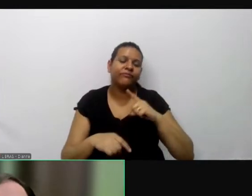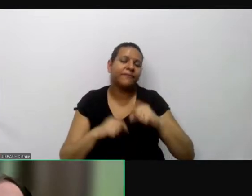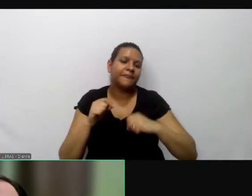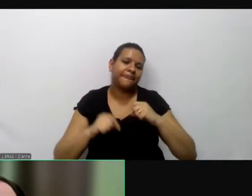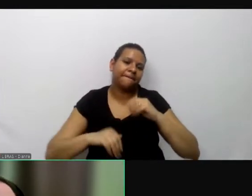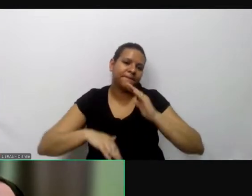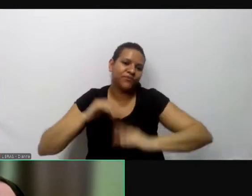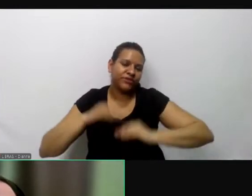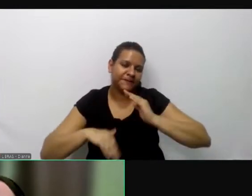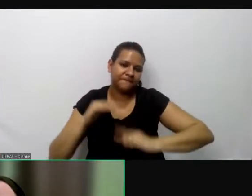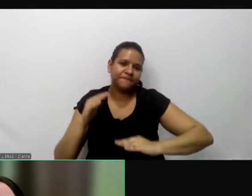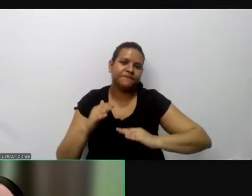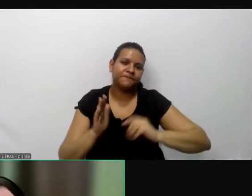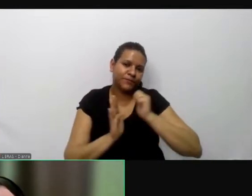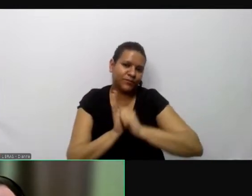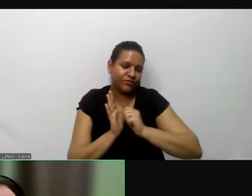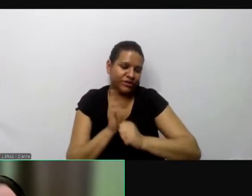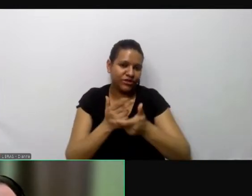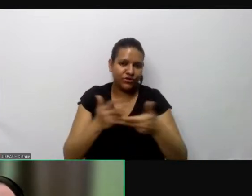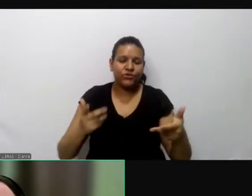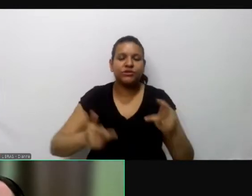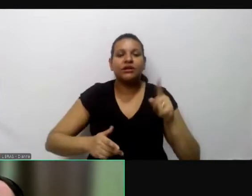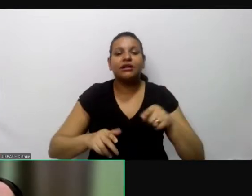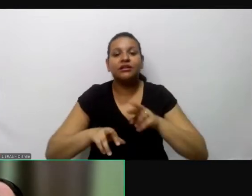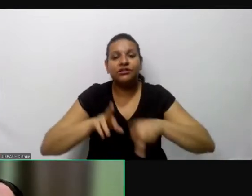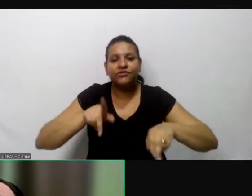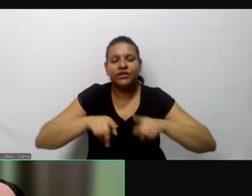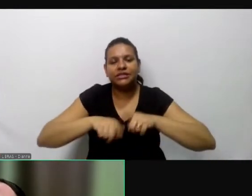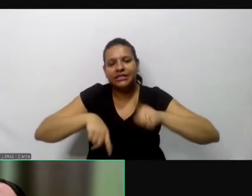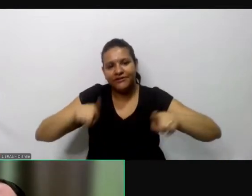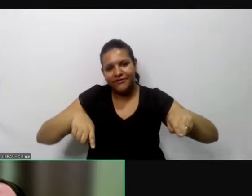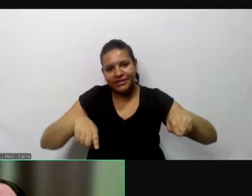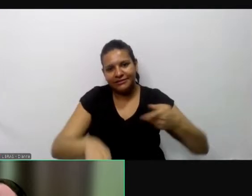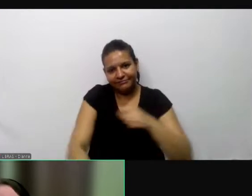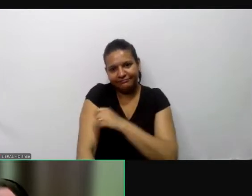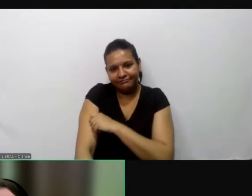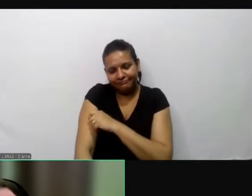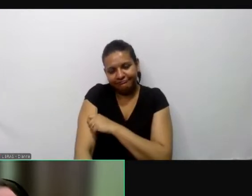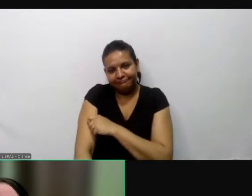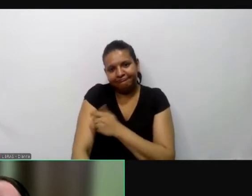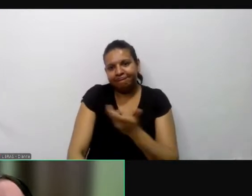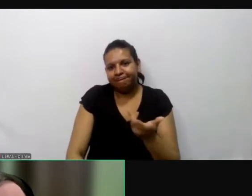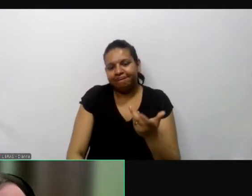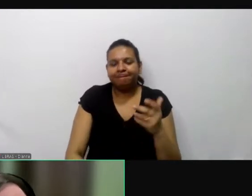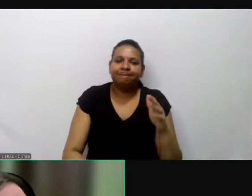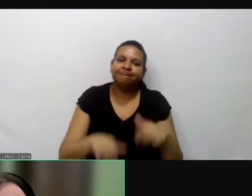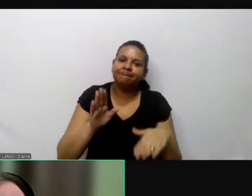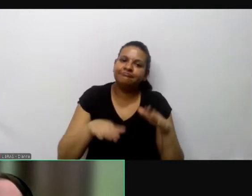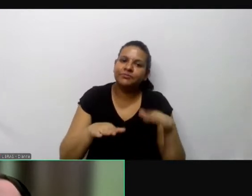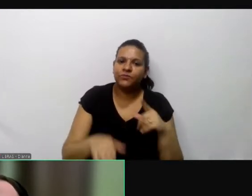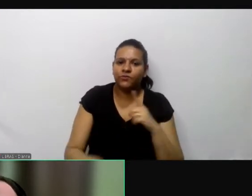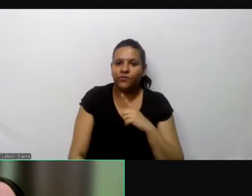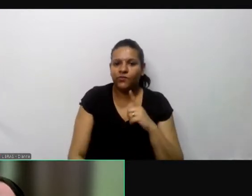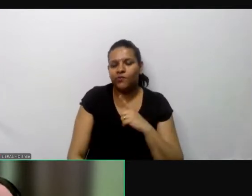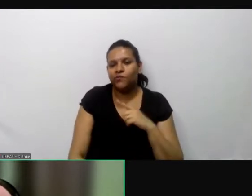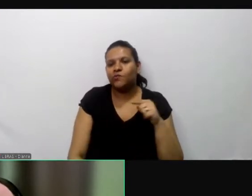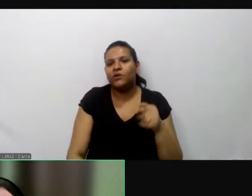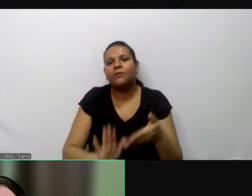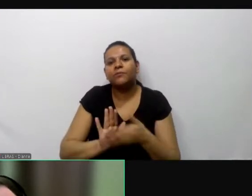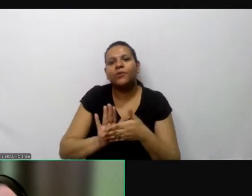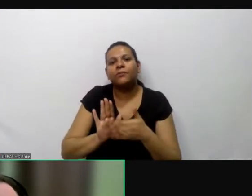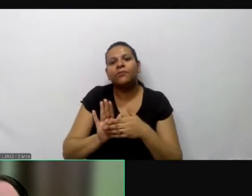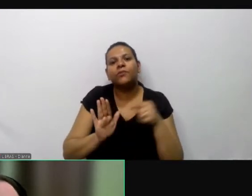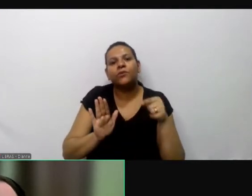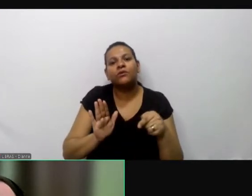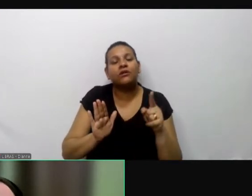estudantes em diferentes níveis de proficiência, às vezes a tarefa que tu vai propor, ela pode ser a